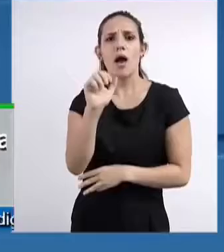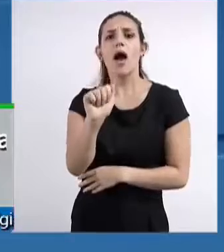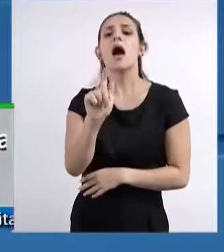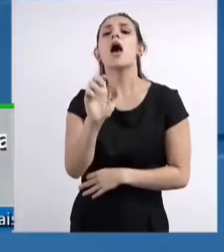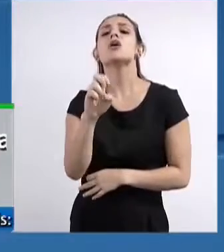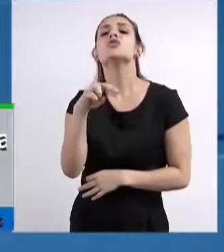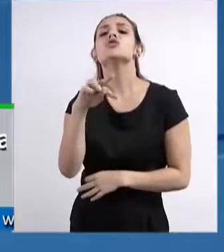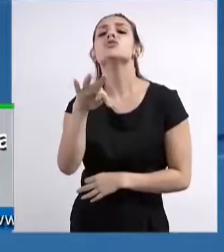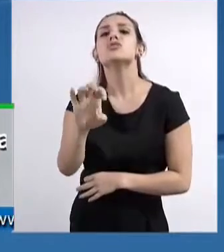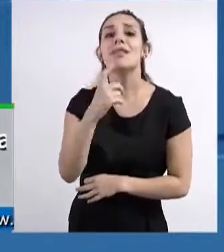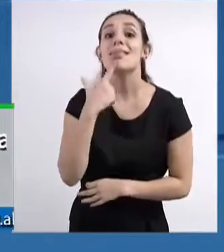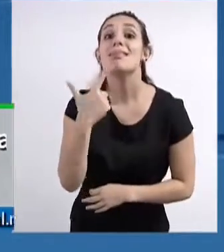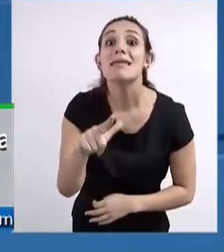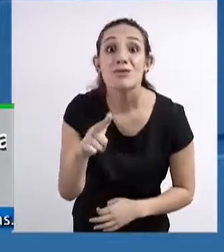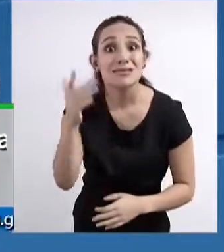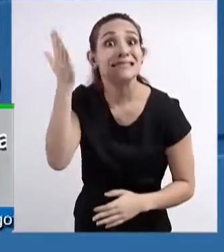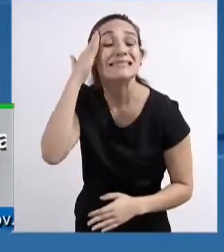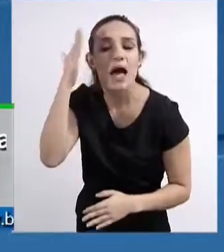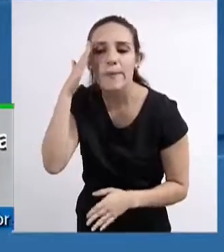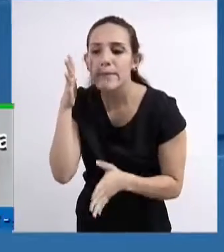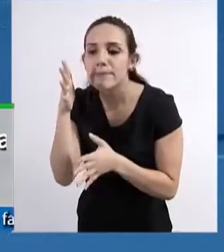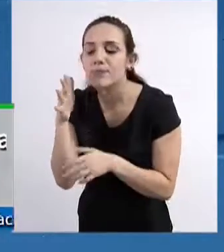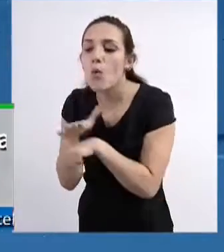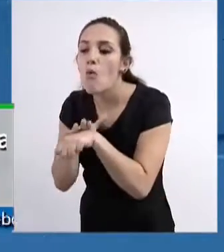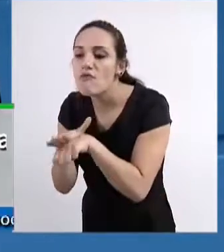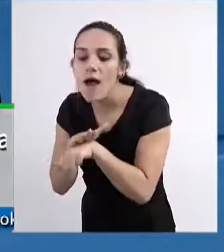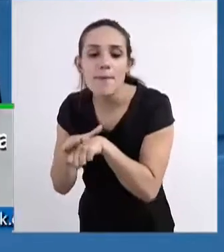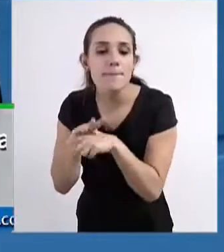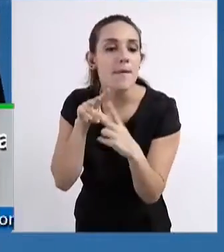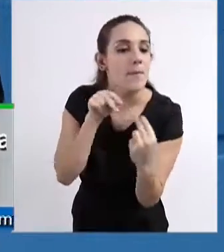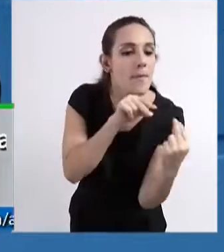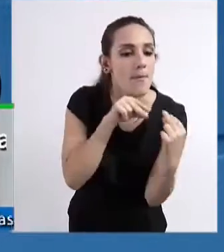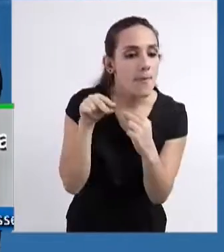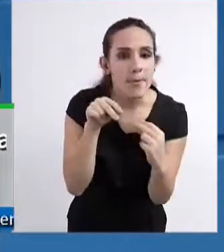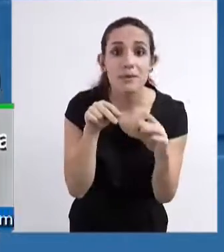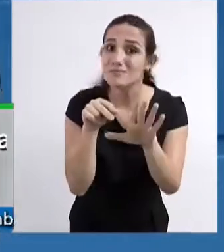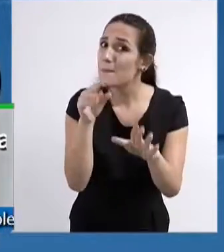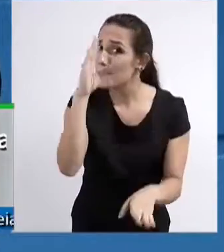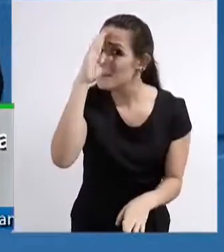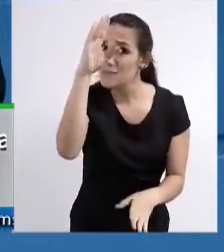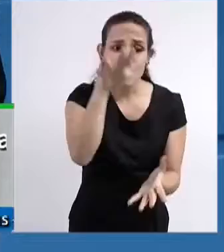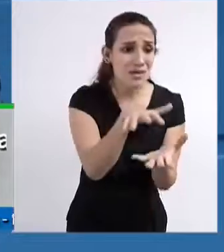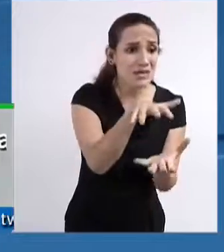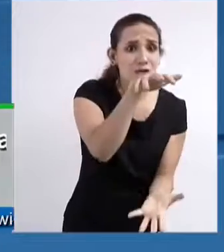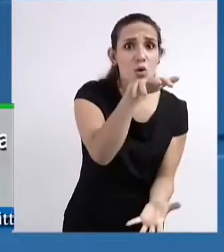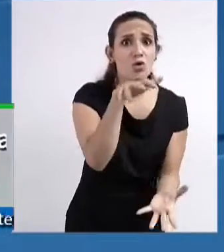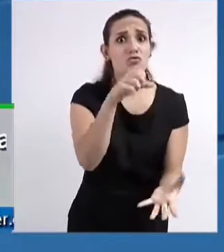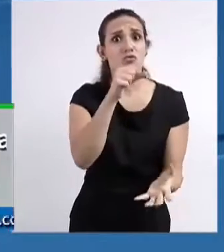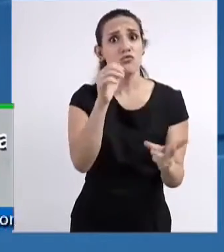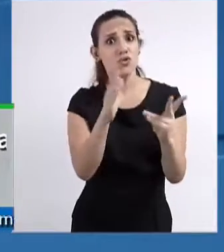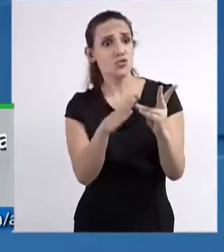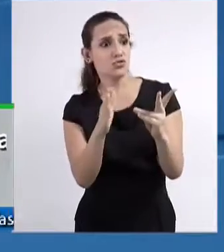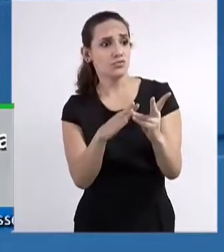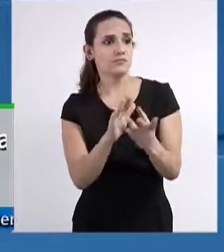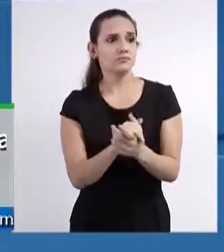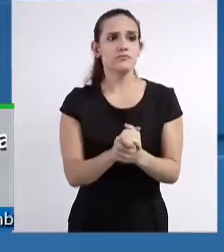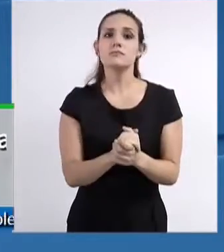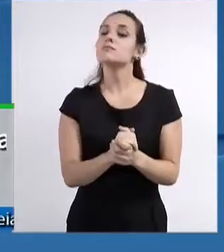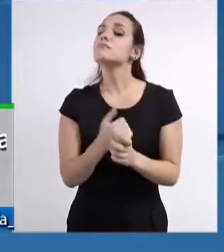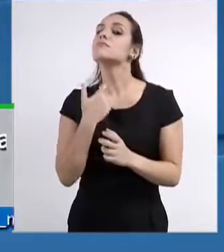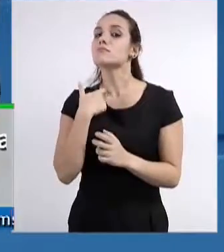que falem a língua da comunidade para poder atender melhor as pessoas idosas, principalmente. Então, eu mesmo hoje aqui